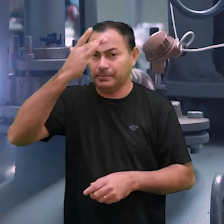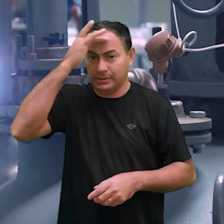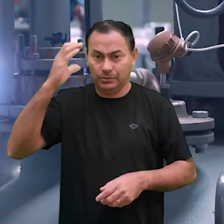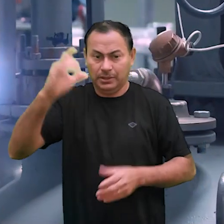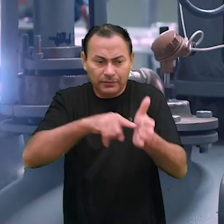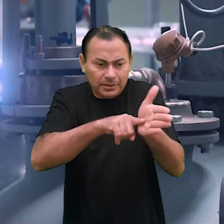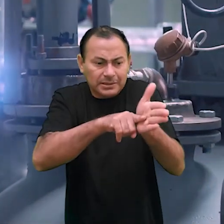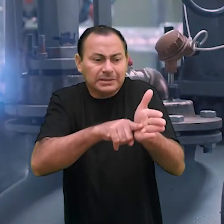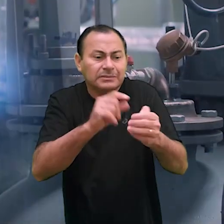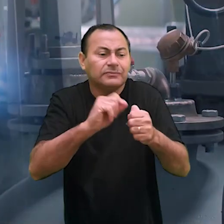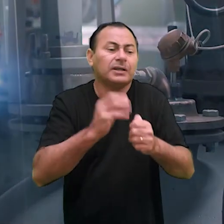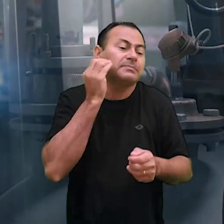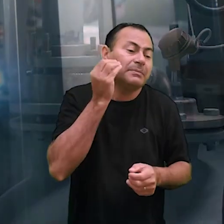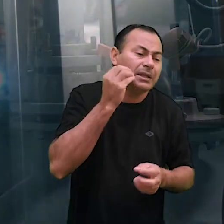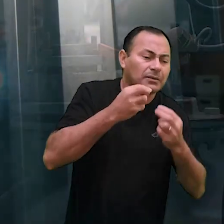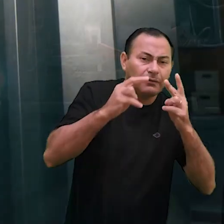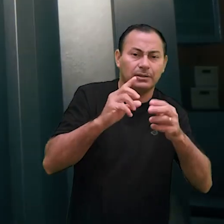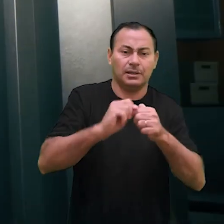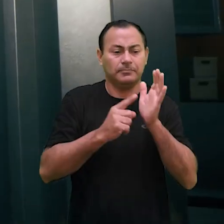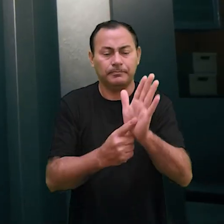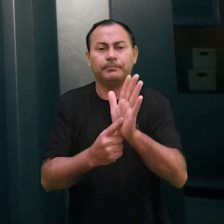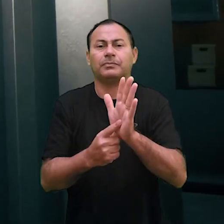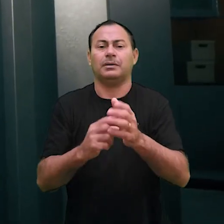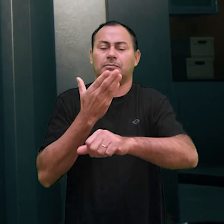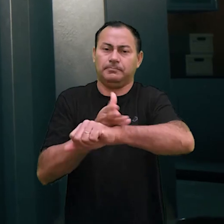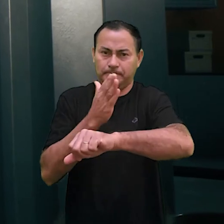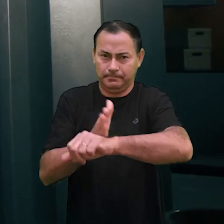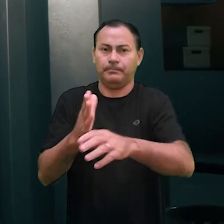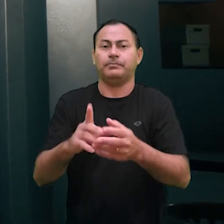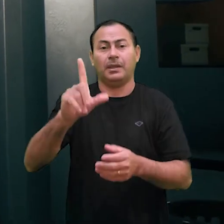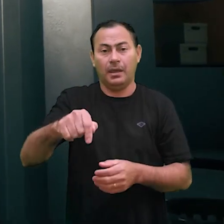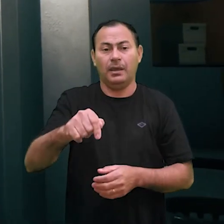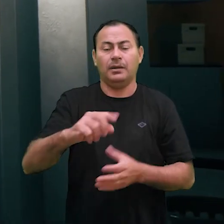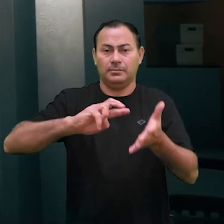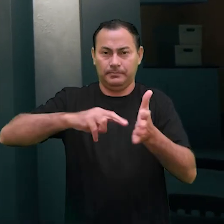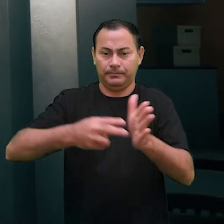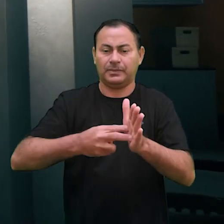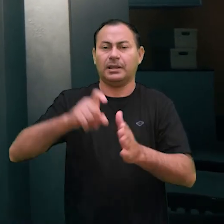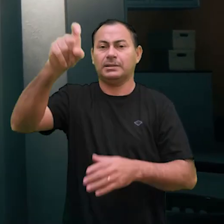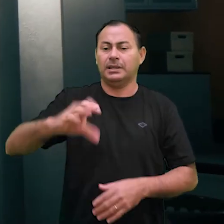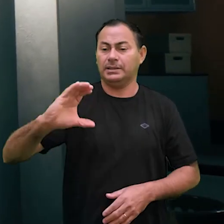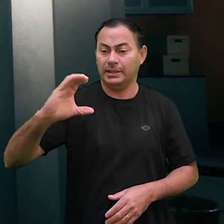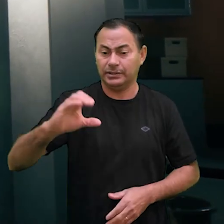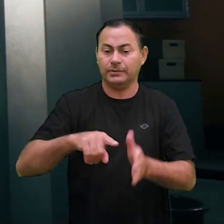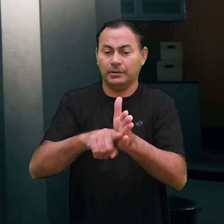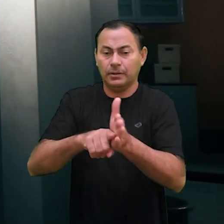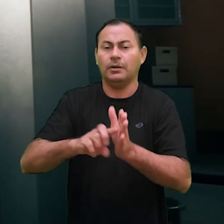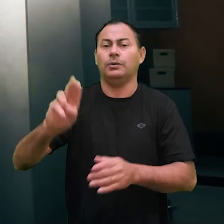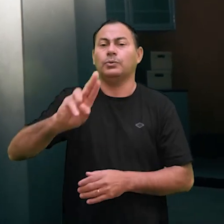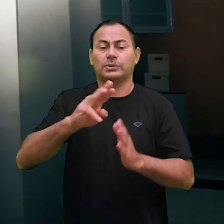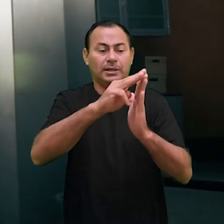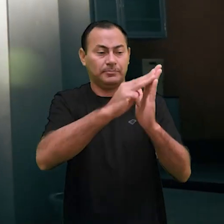desses dados, eles fazem experimentos. Em seguida, eles tiram conclusões e fazem aplicações. É isso que significa